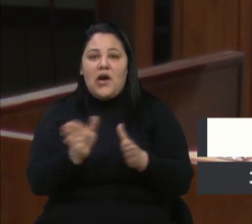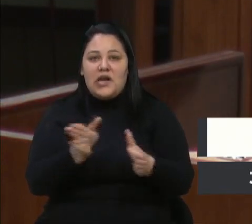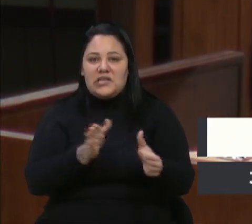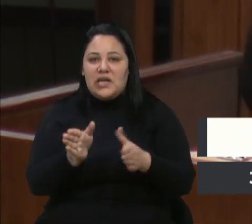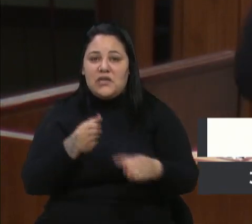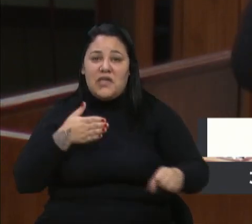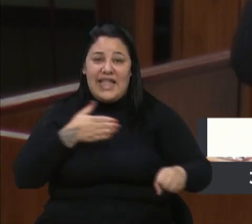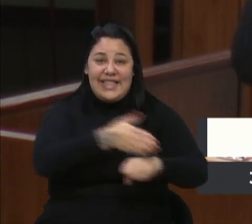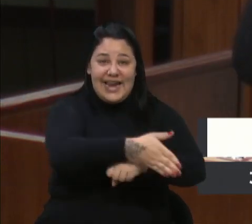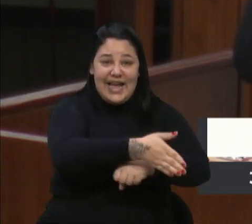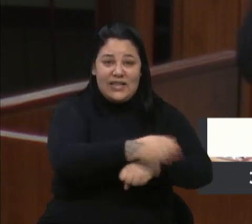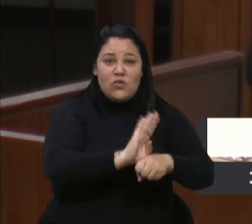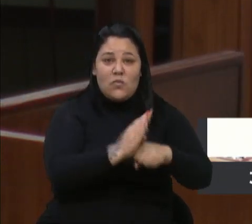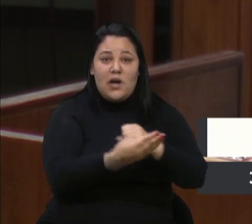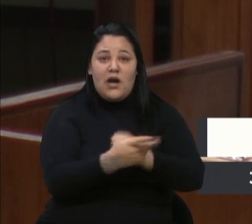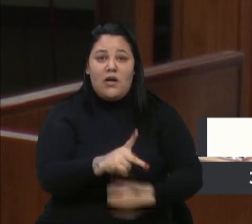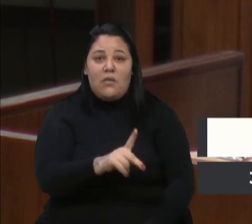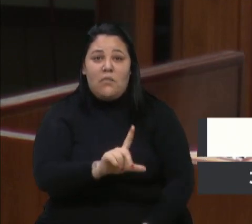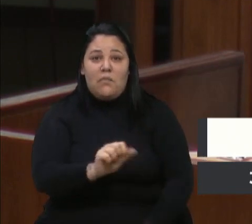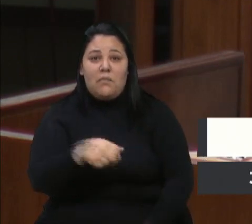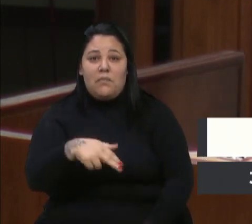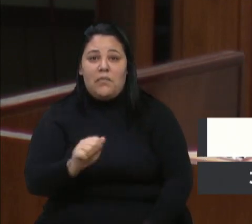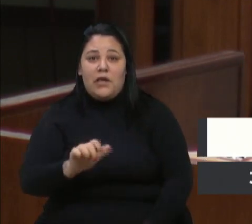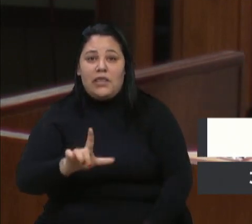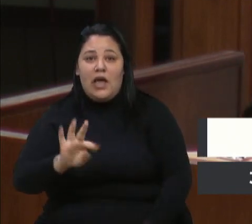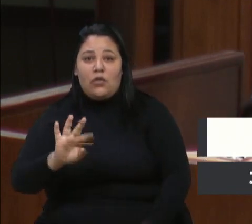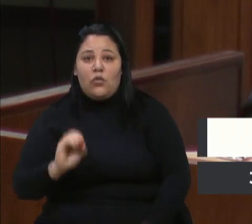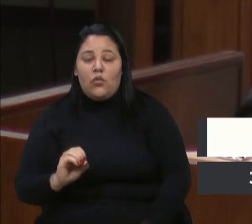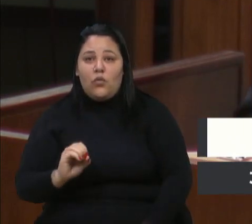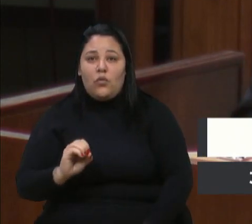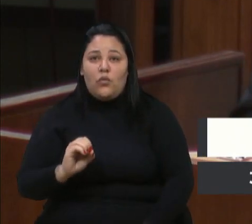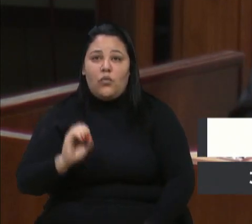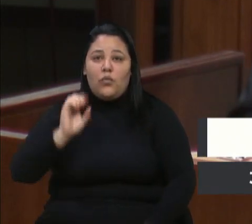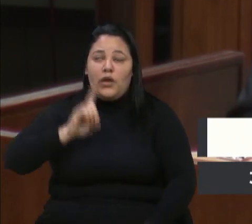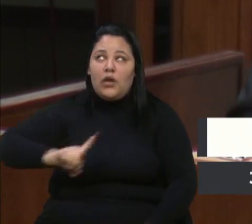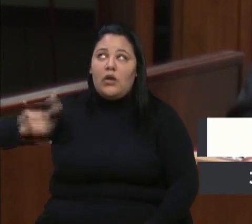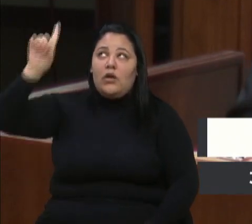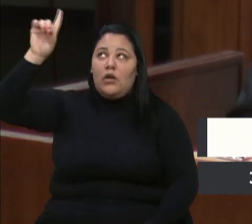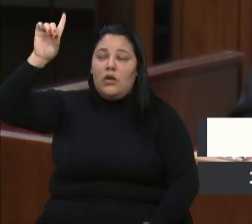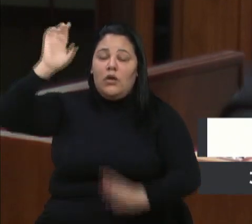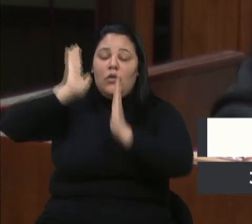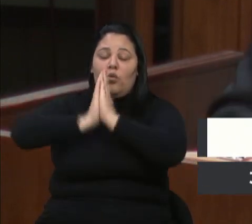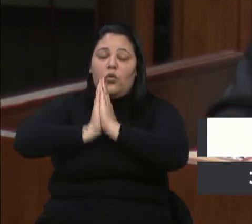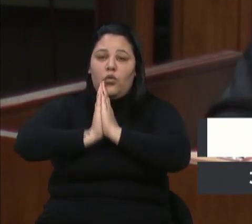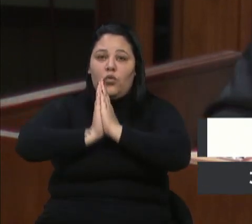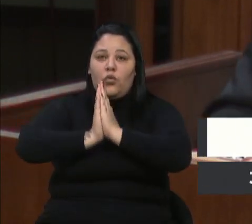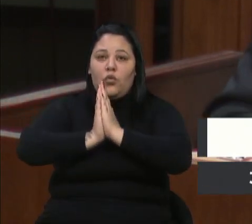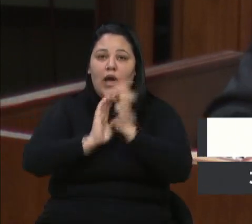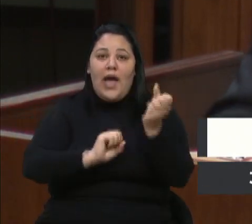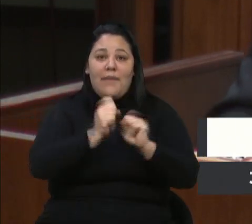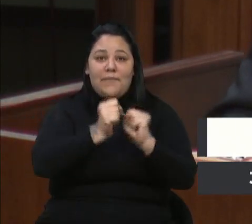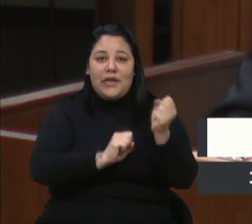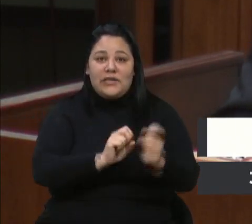Planalto. E graças a Deus a empresa SUV Empreendimentos, com R$